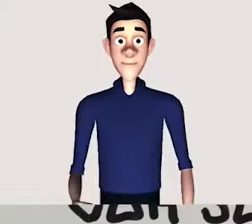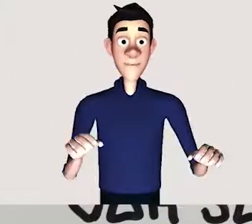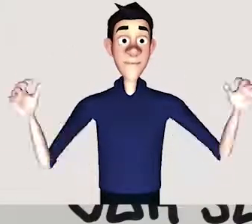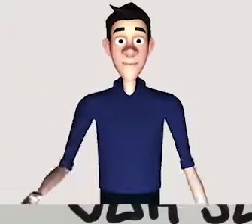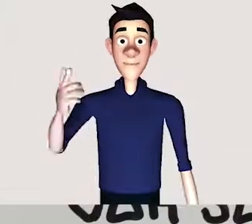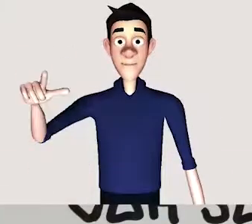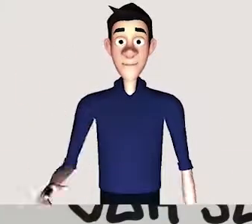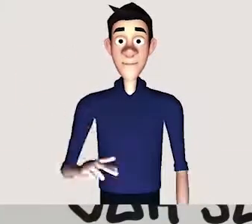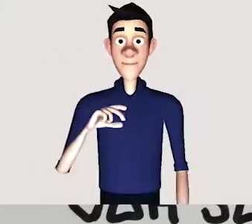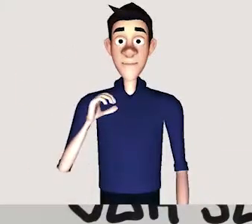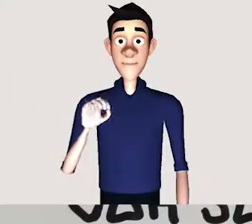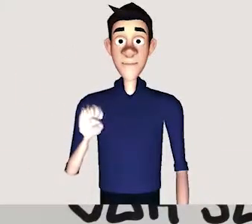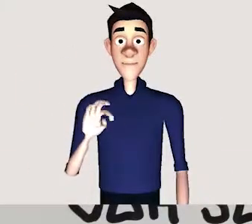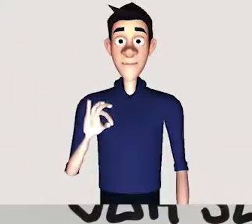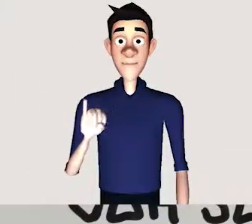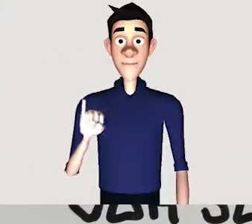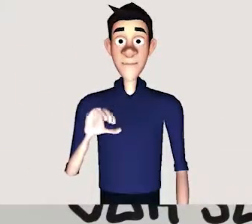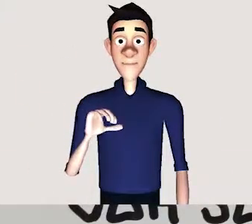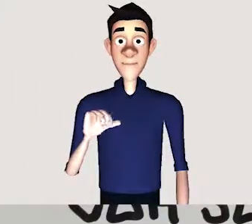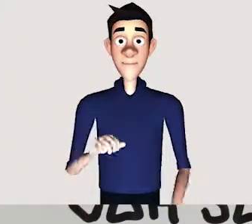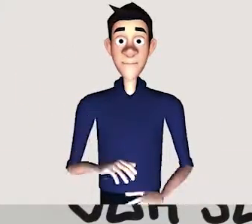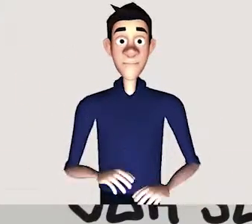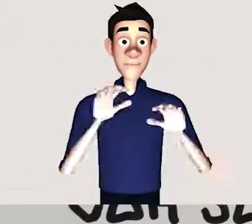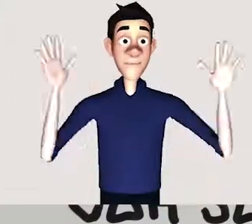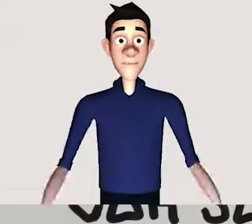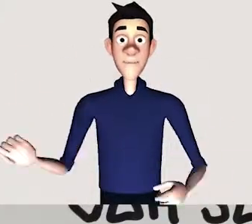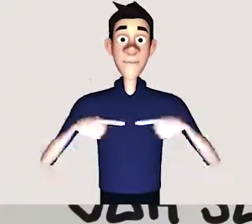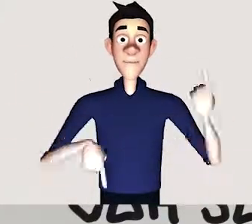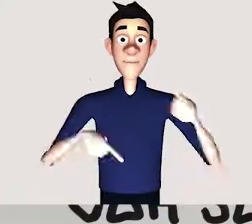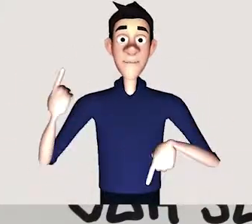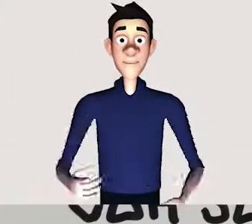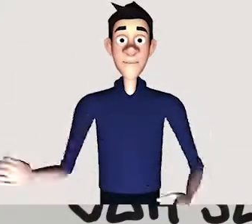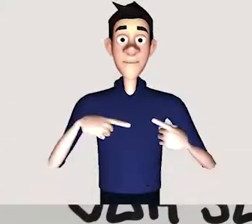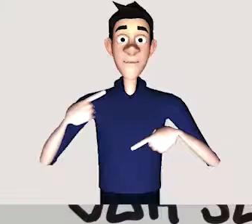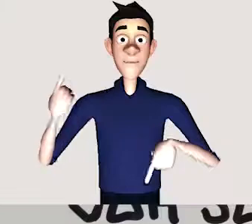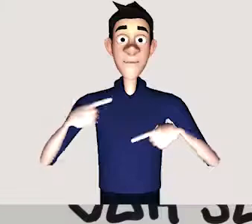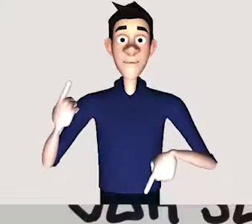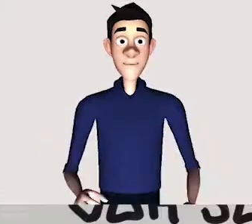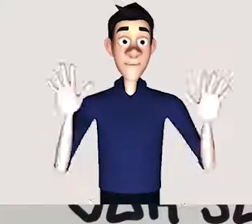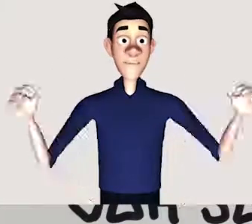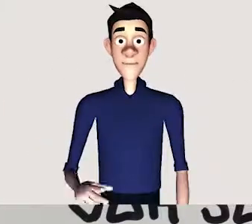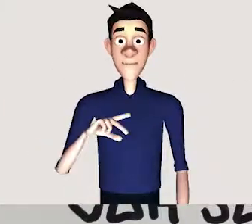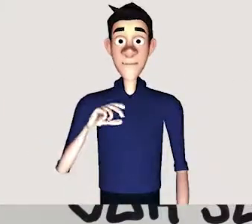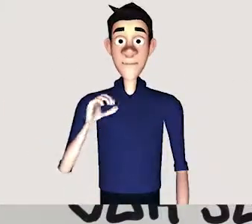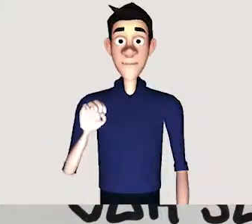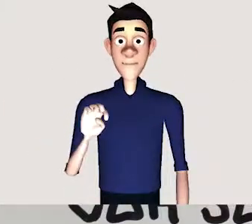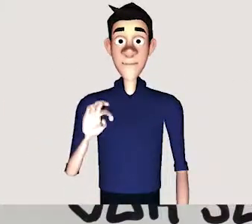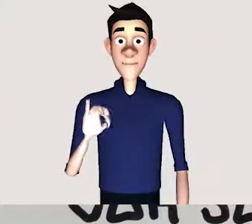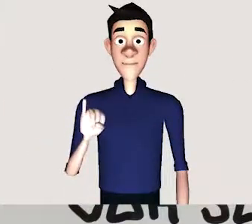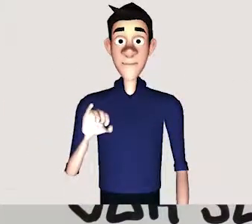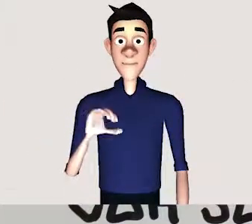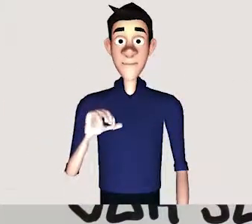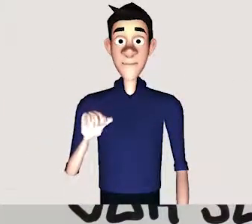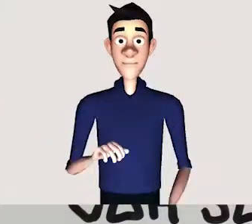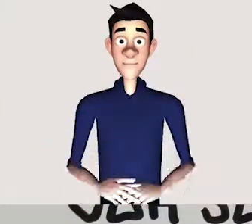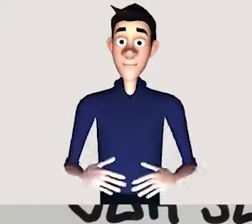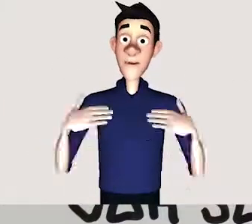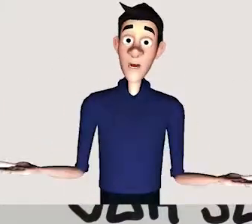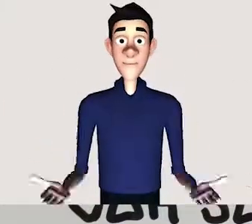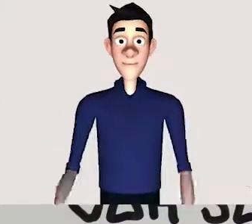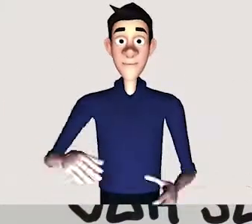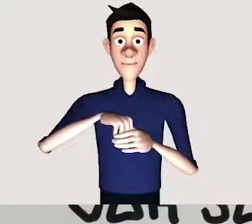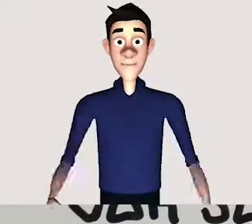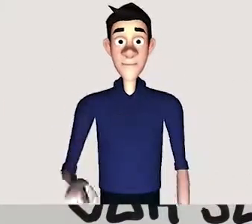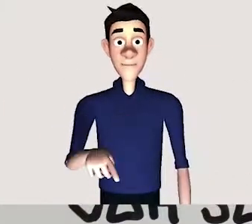visualizar os museus, há um espaço para a criatividade, né? Uma criatividade que